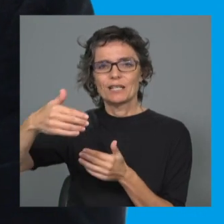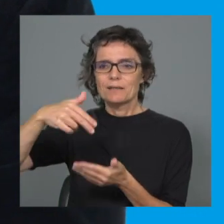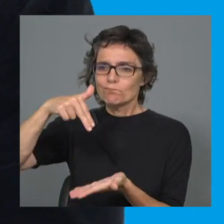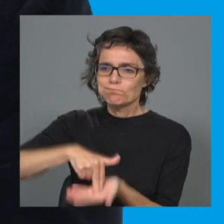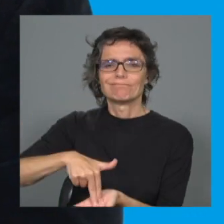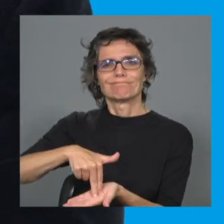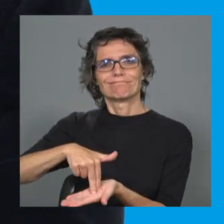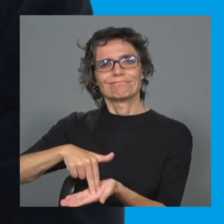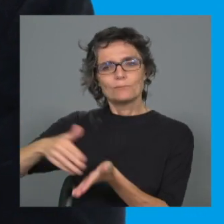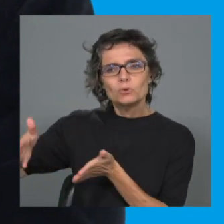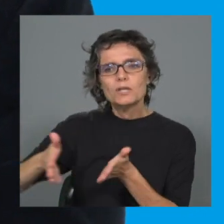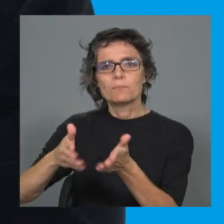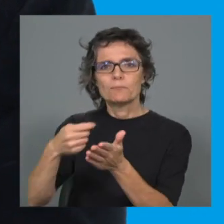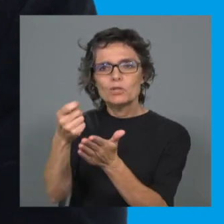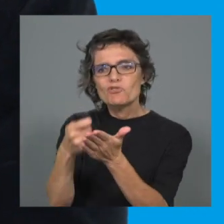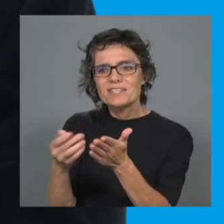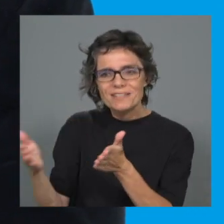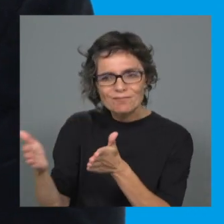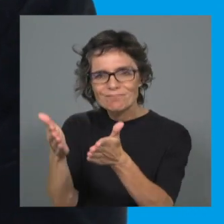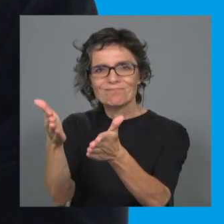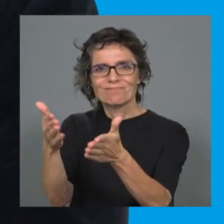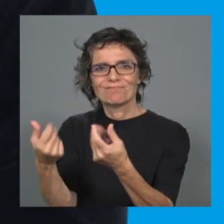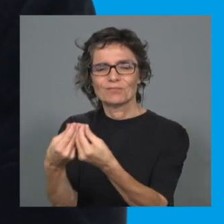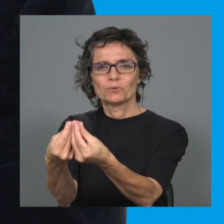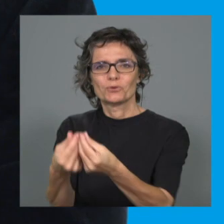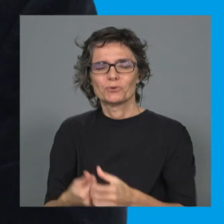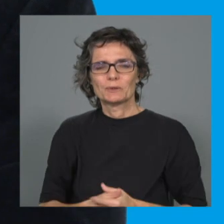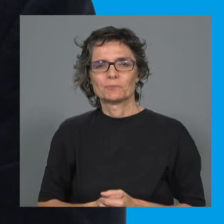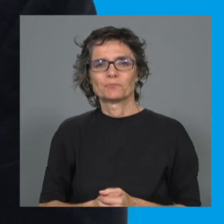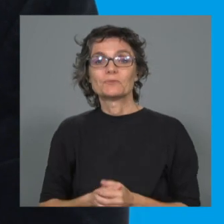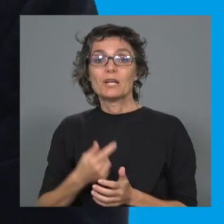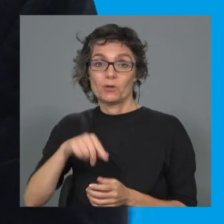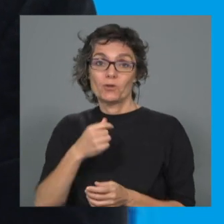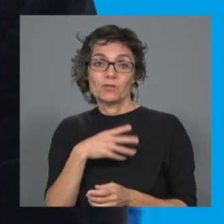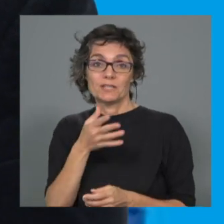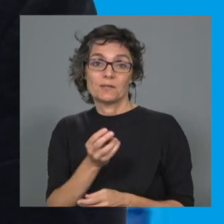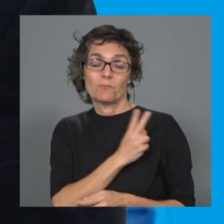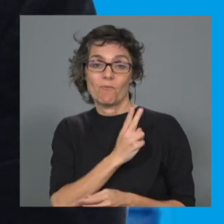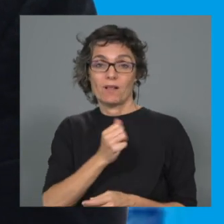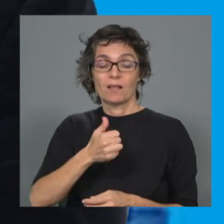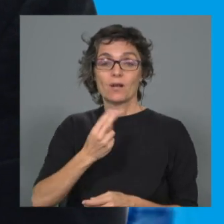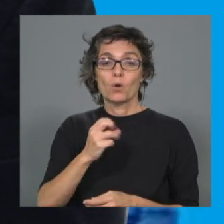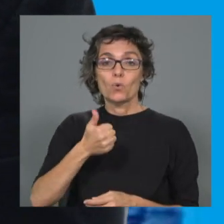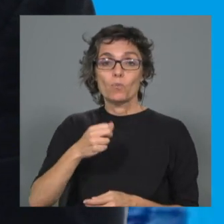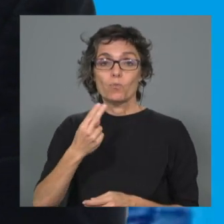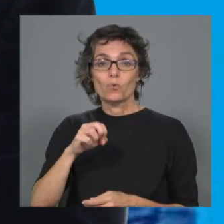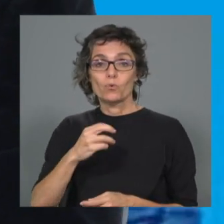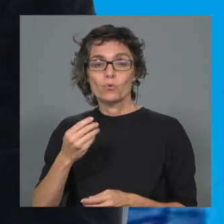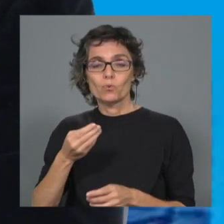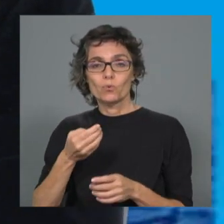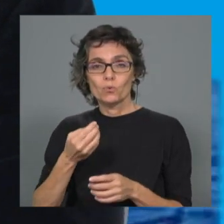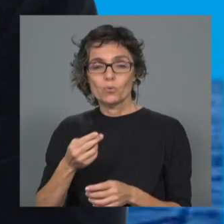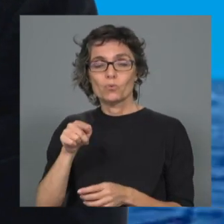caminho é que... E por isso nós gostamos muito de dizer na Academia Ubuntu que nós tentamos ajudar